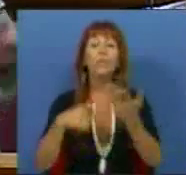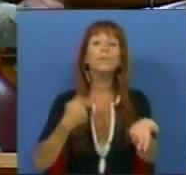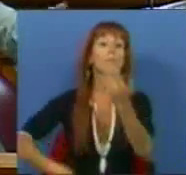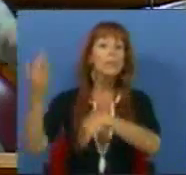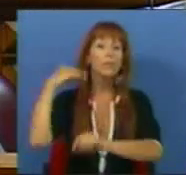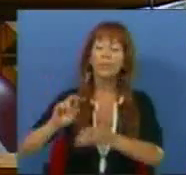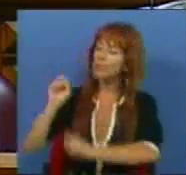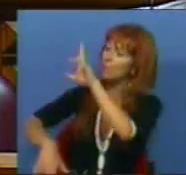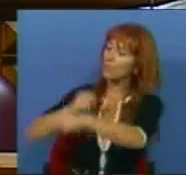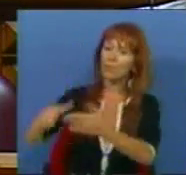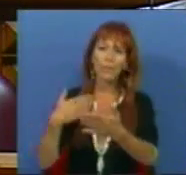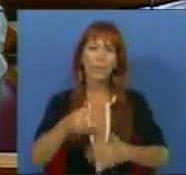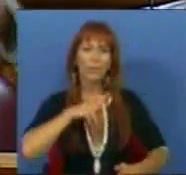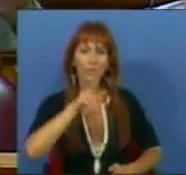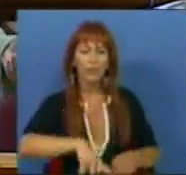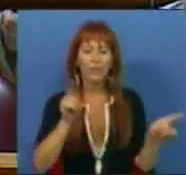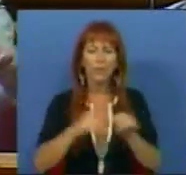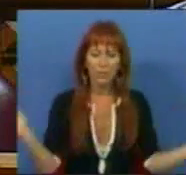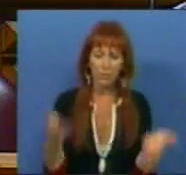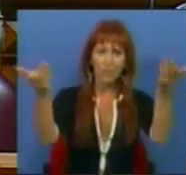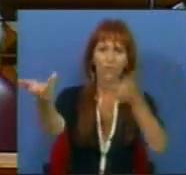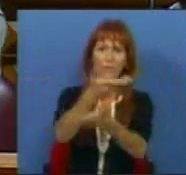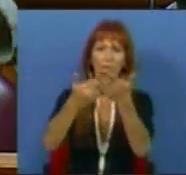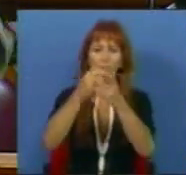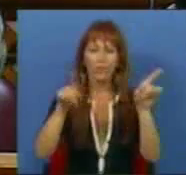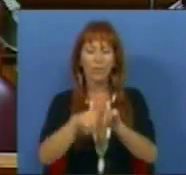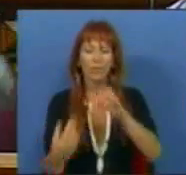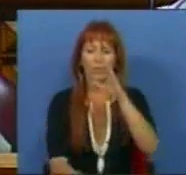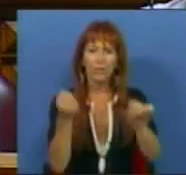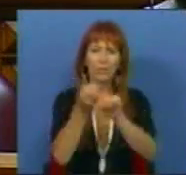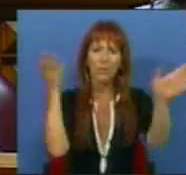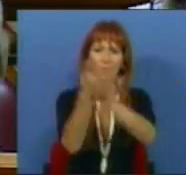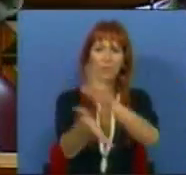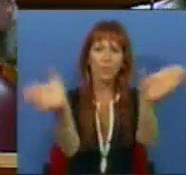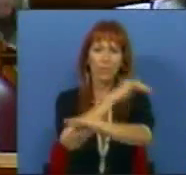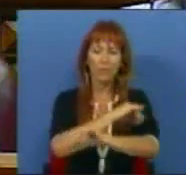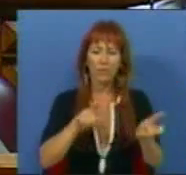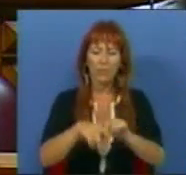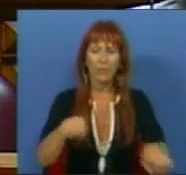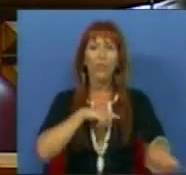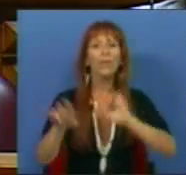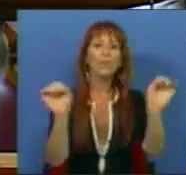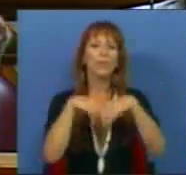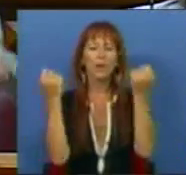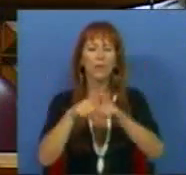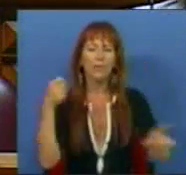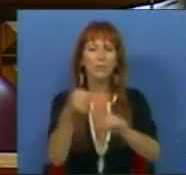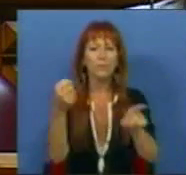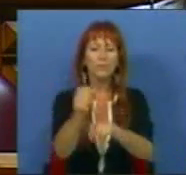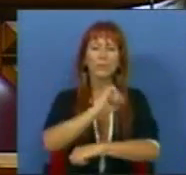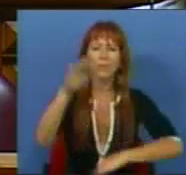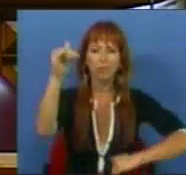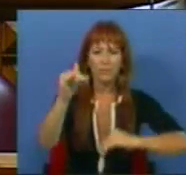então modernizar Portugal, relançar a economia, criar emprego, políticas sociais para combater